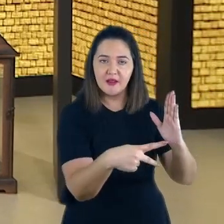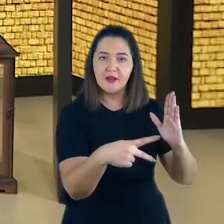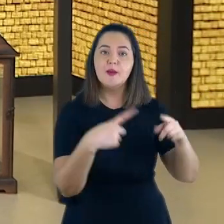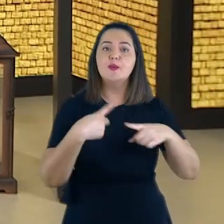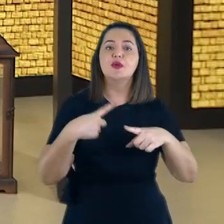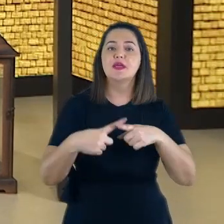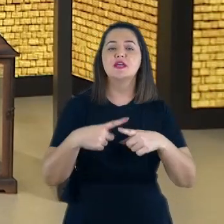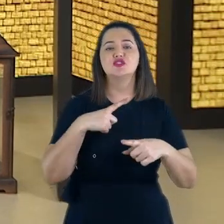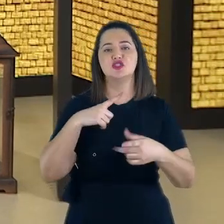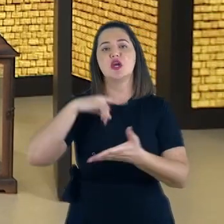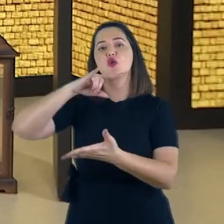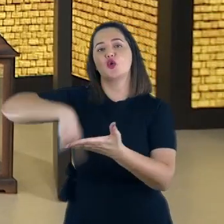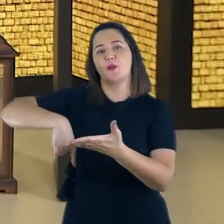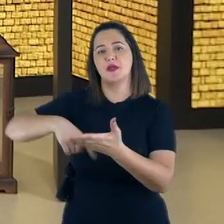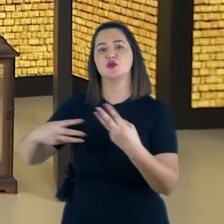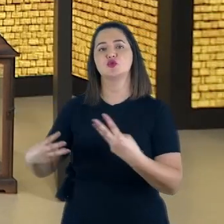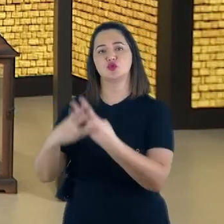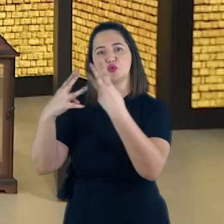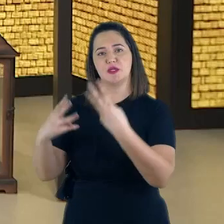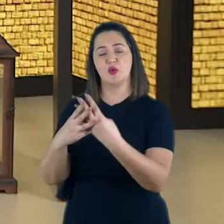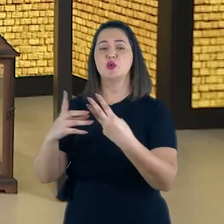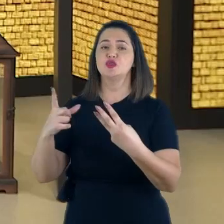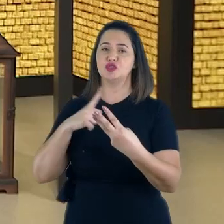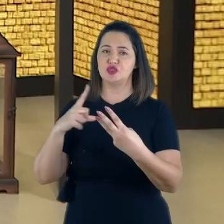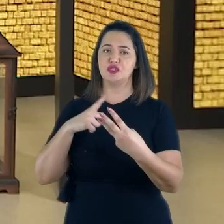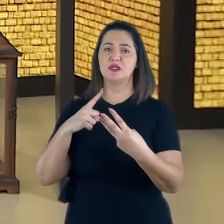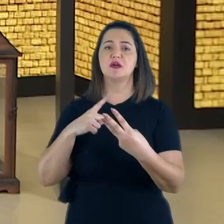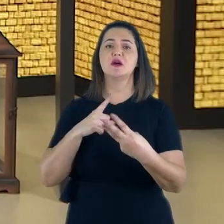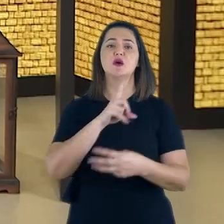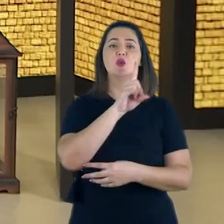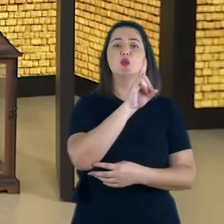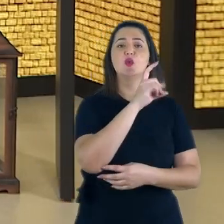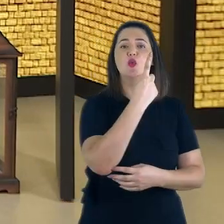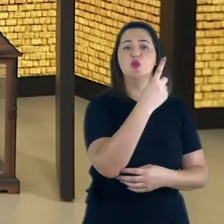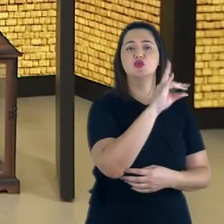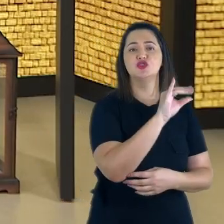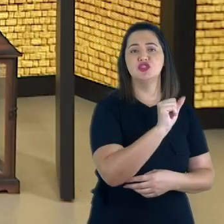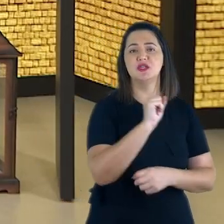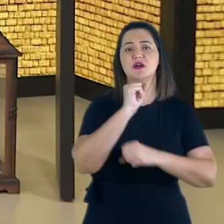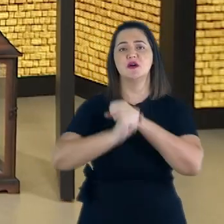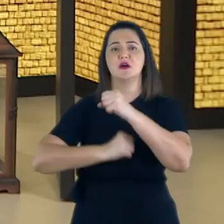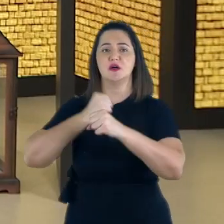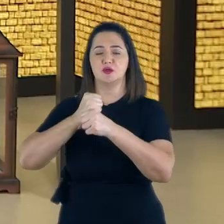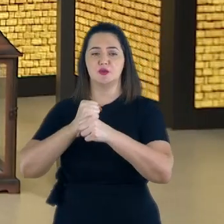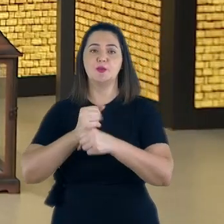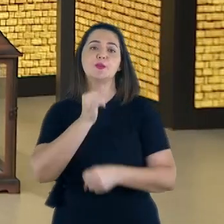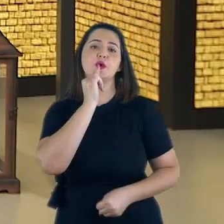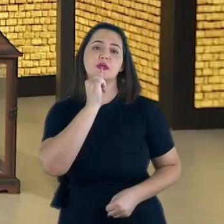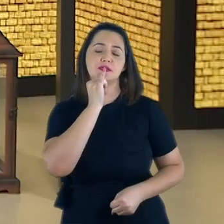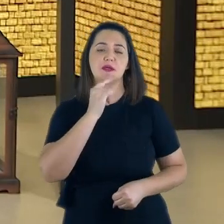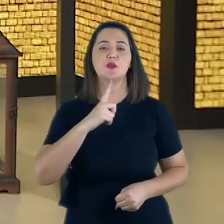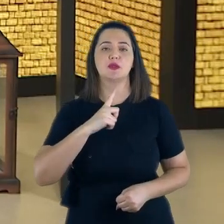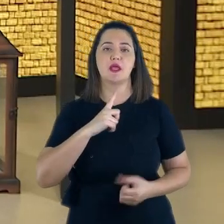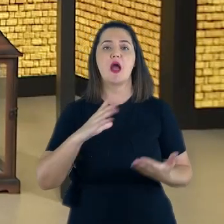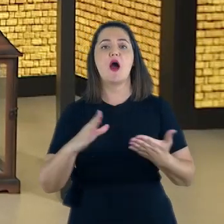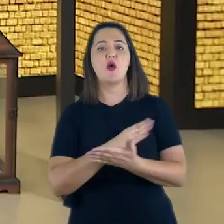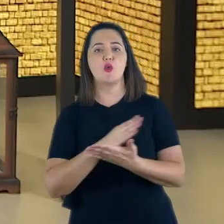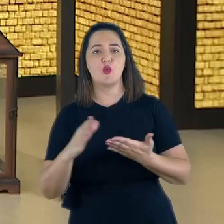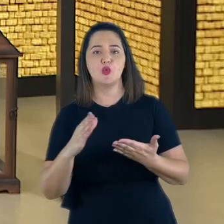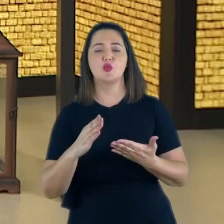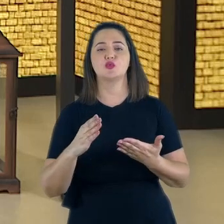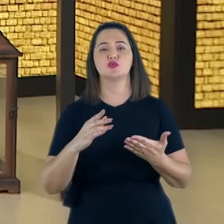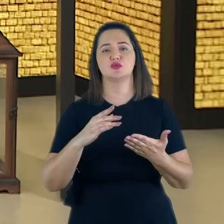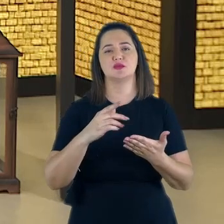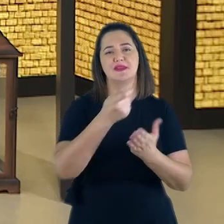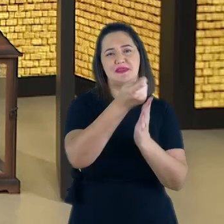judeus também aplicavam o princípio dia-ano a certas profecias. Nós temos, por exemplo, referências ao princípio dia-ano